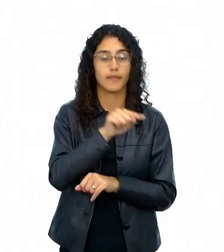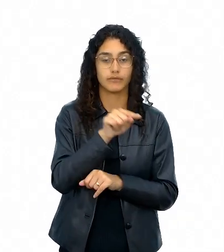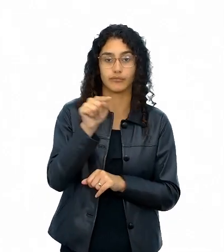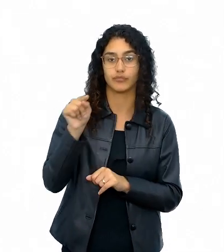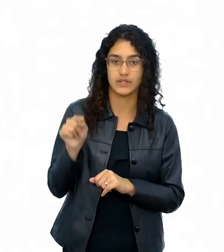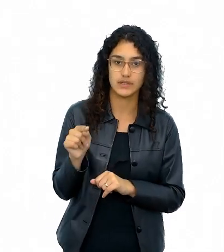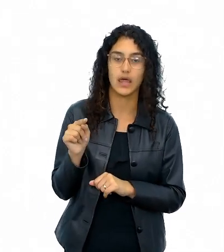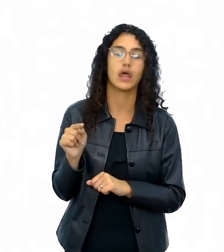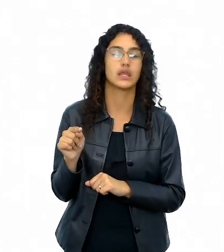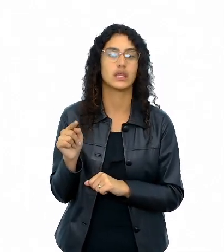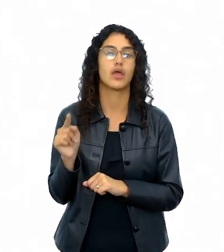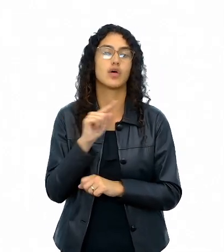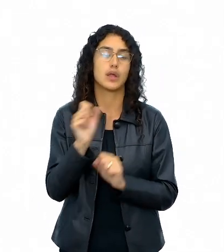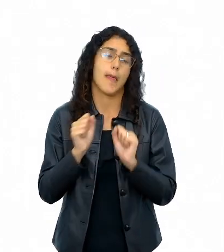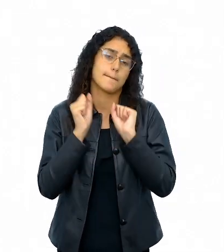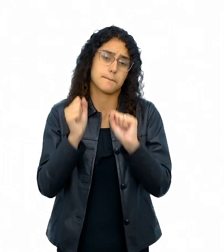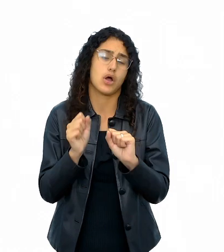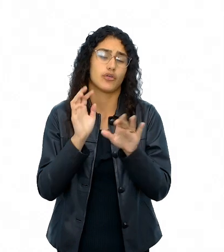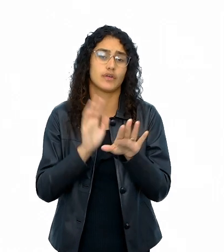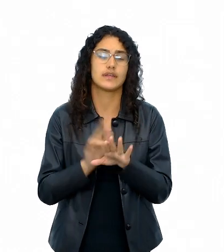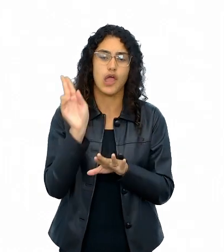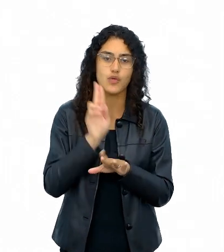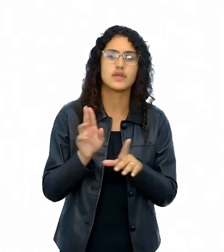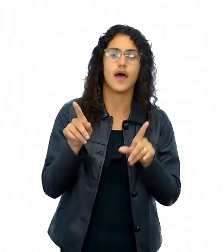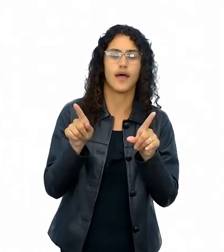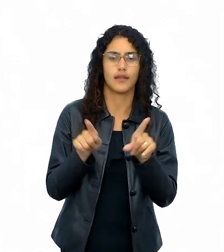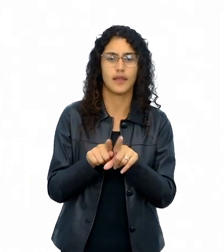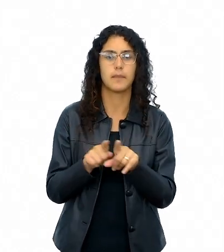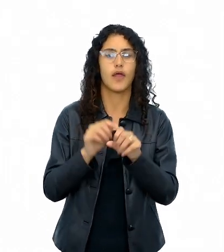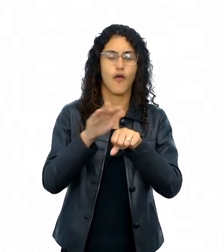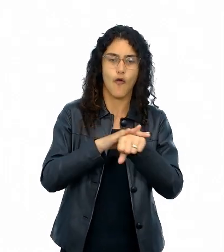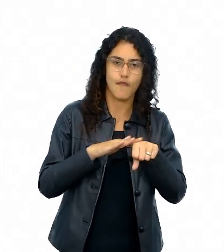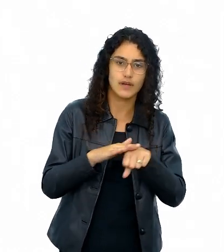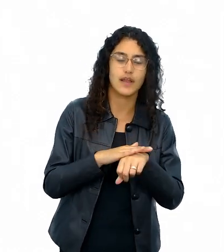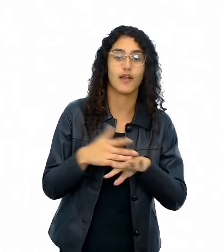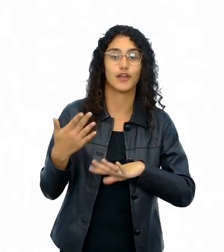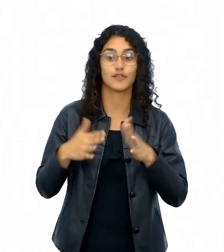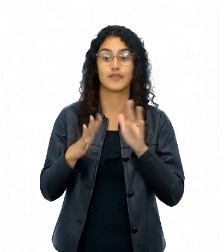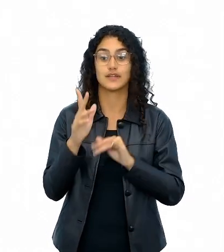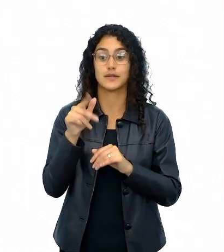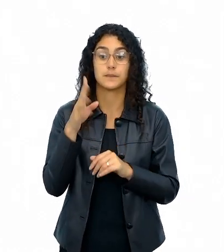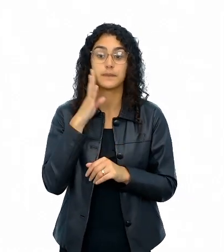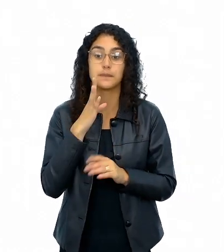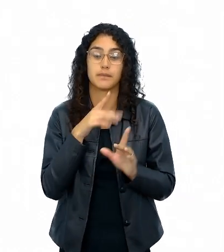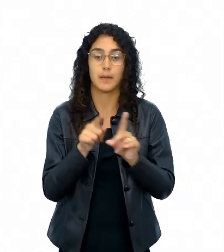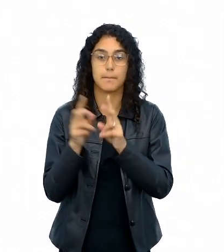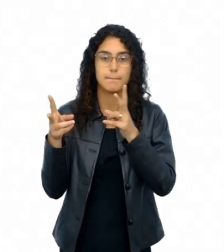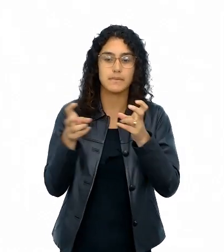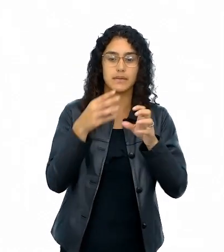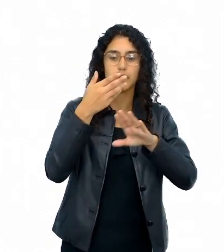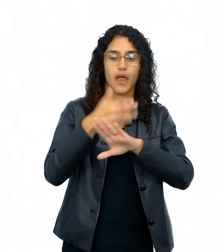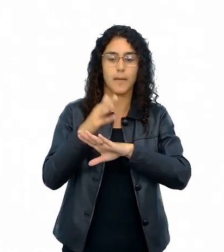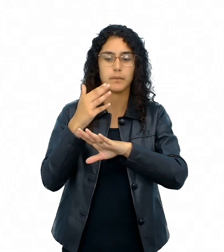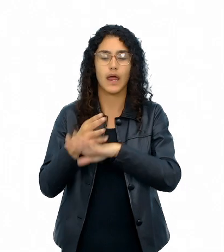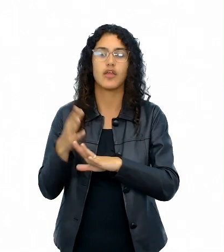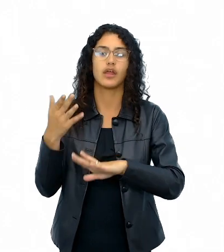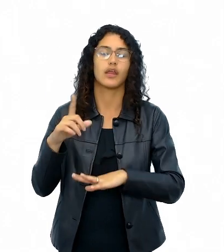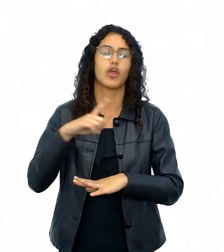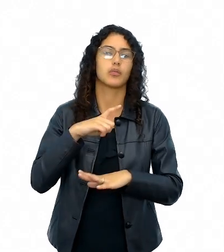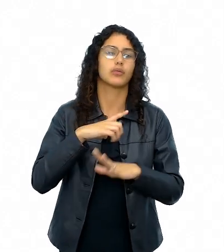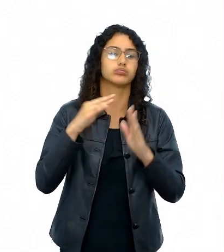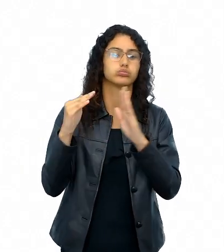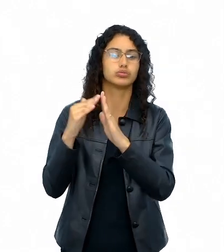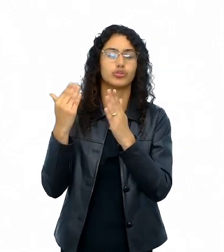vocês, né? Um espaço que vocês poderão usar e conversar. Então, às vezes, é legal você perceber a prática de alguém de uma